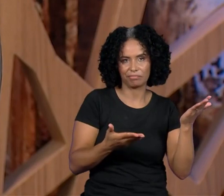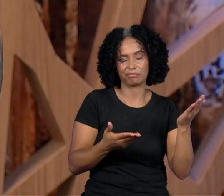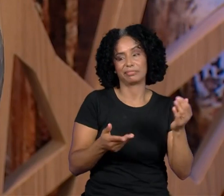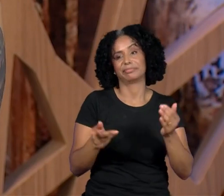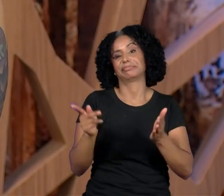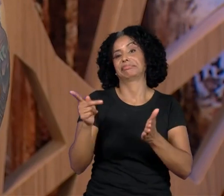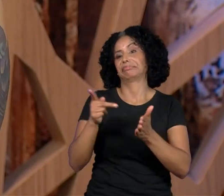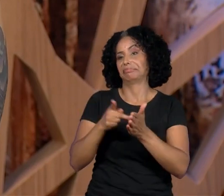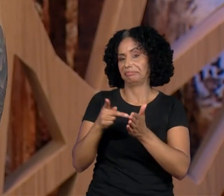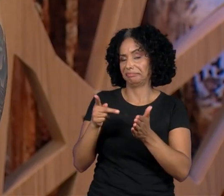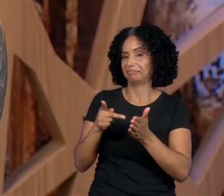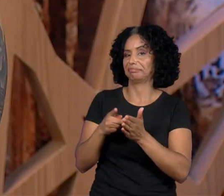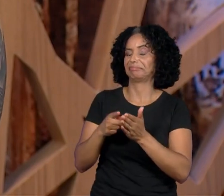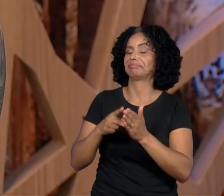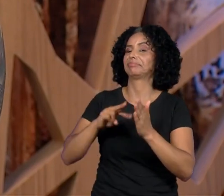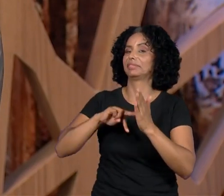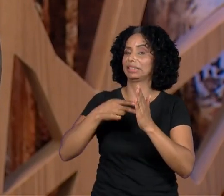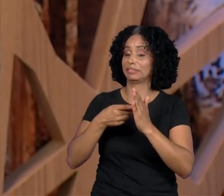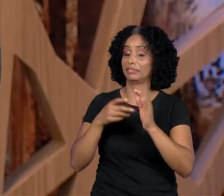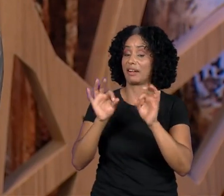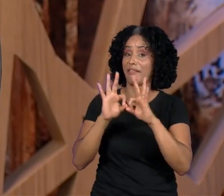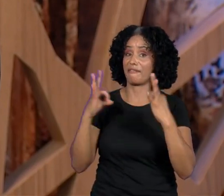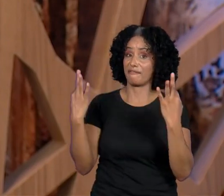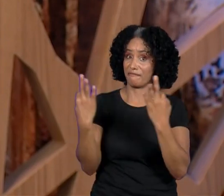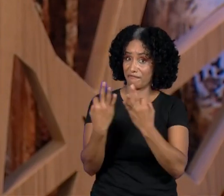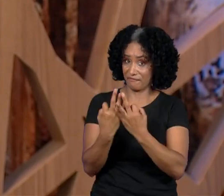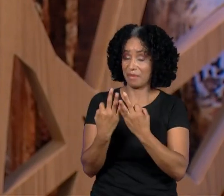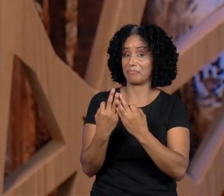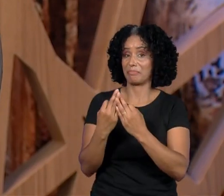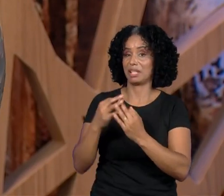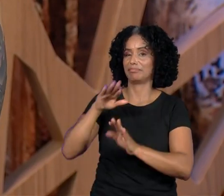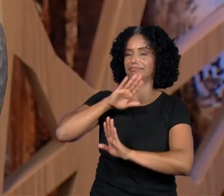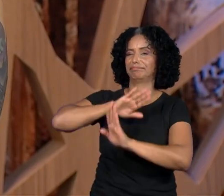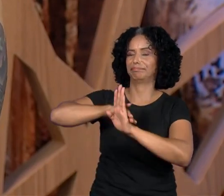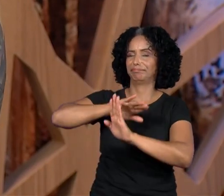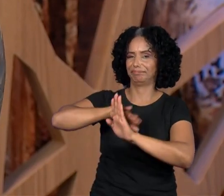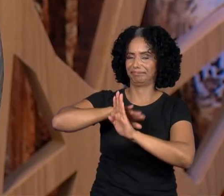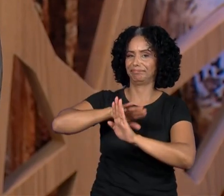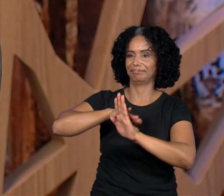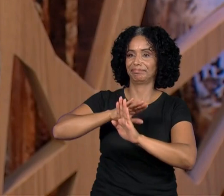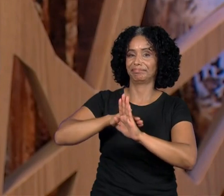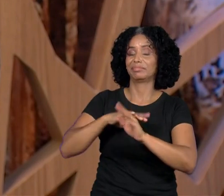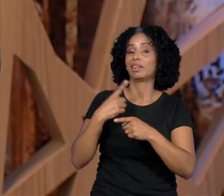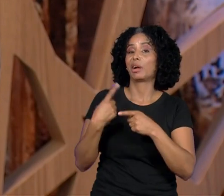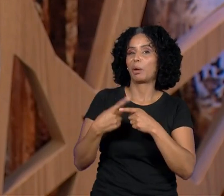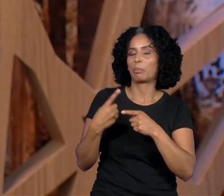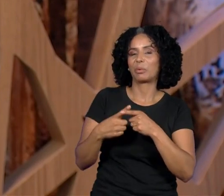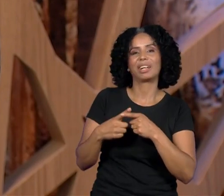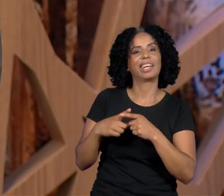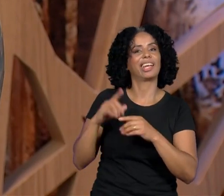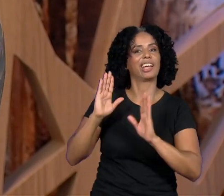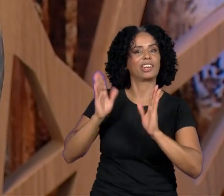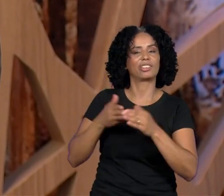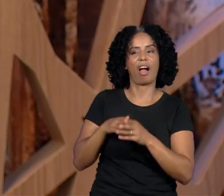utilizado para encobrir pequenas, às vezes nem tão pequenas assim, mas pequenas violências que você acoberta com essa